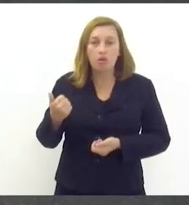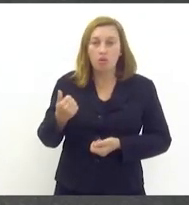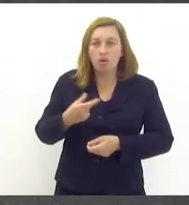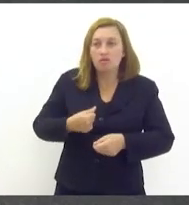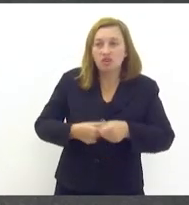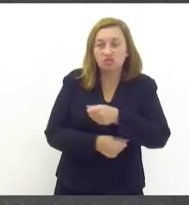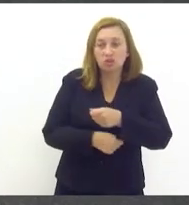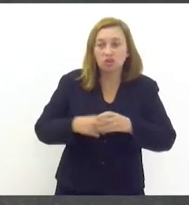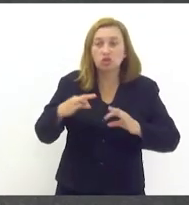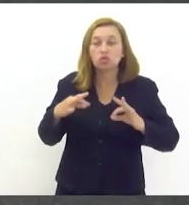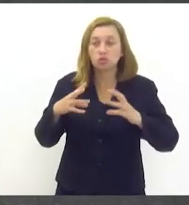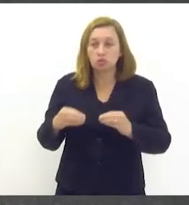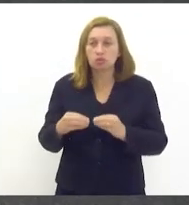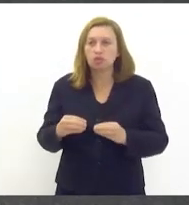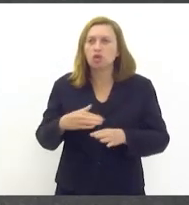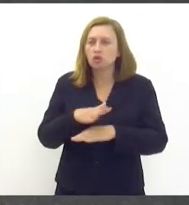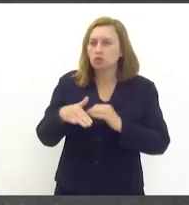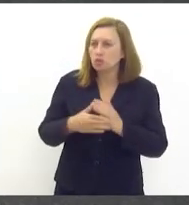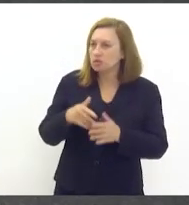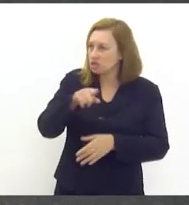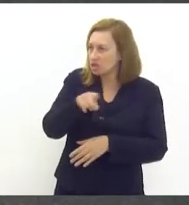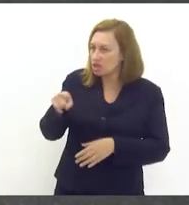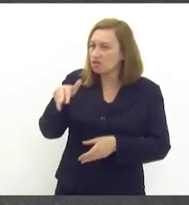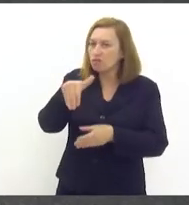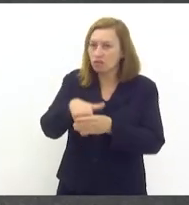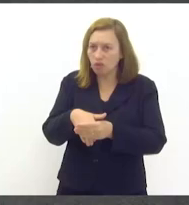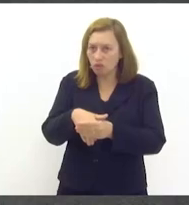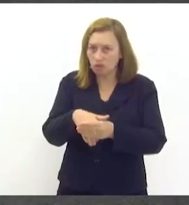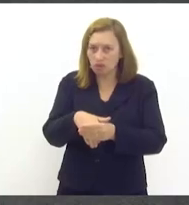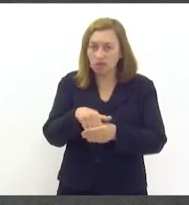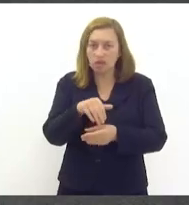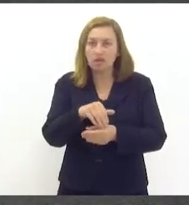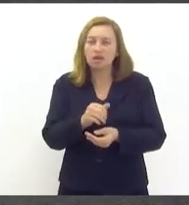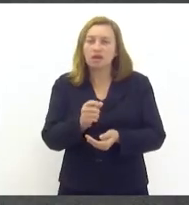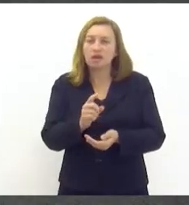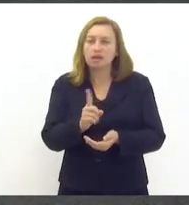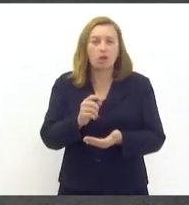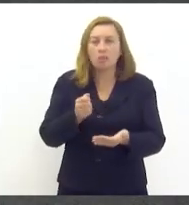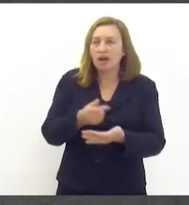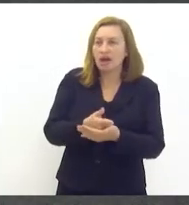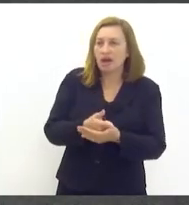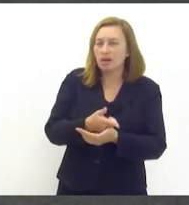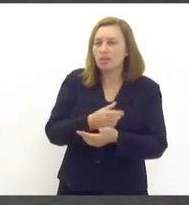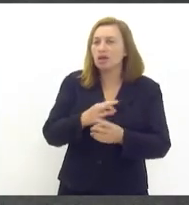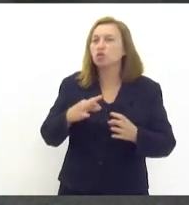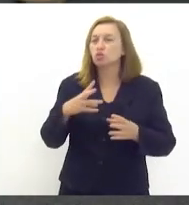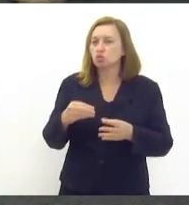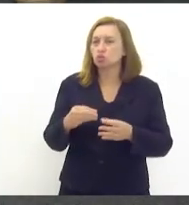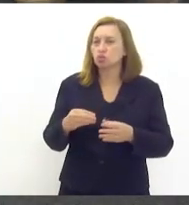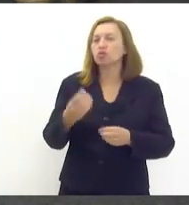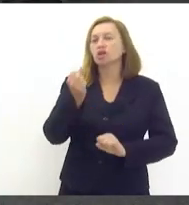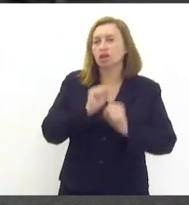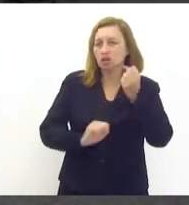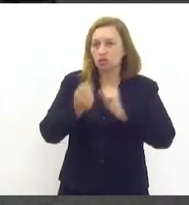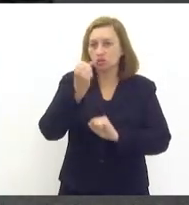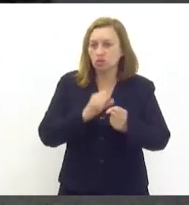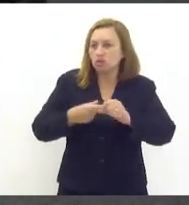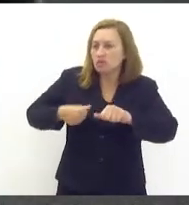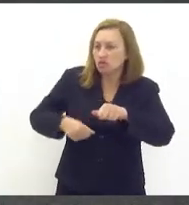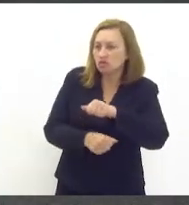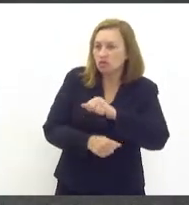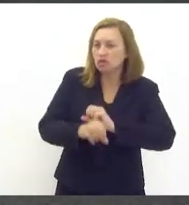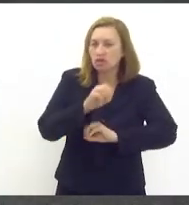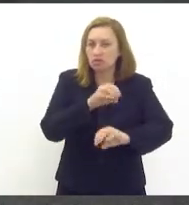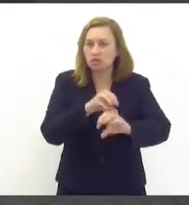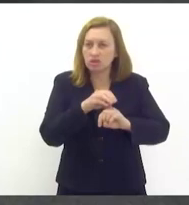de todos todo mundo aqui votensão para tudo que é indústria eu acho que melhor investimento é investir na educação da Juventude